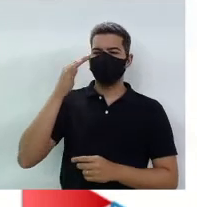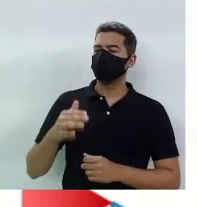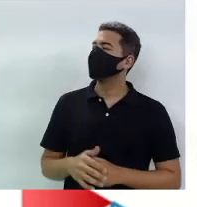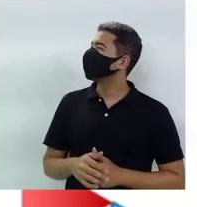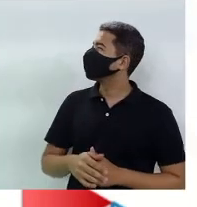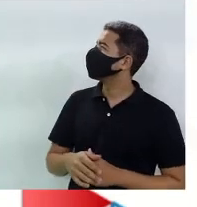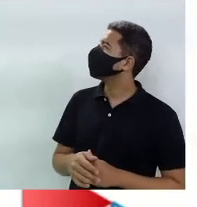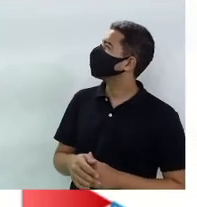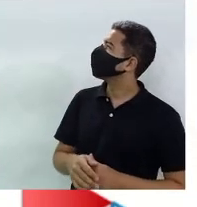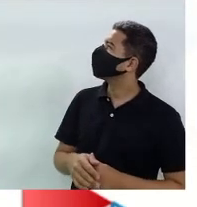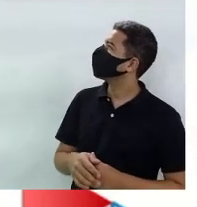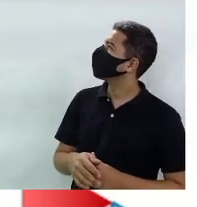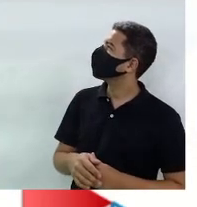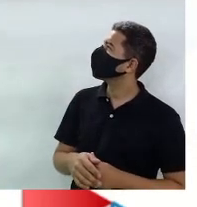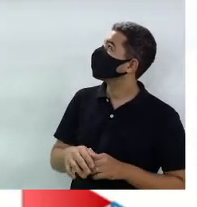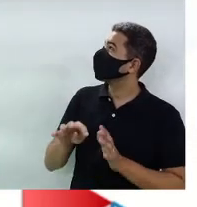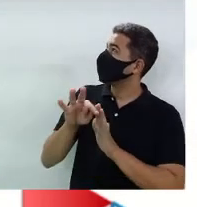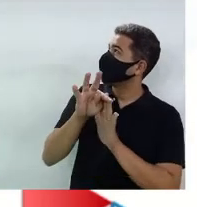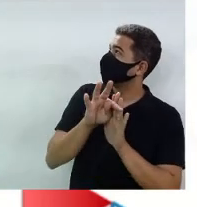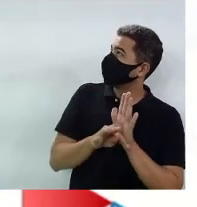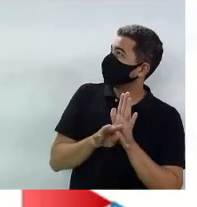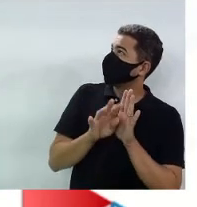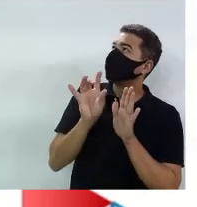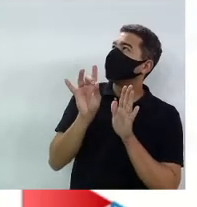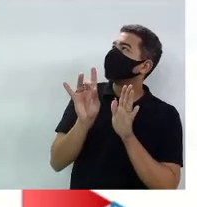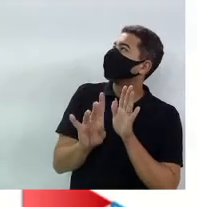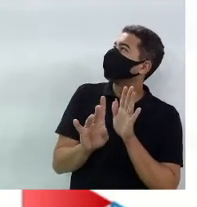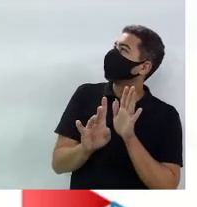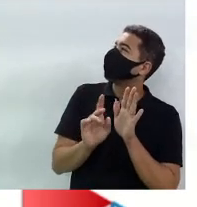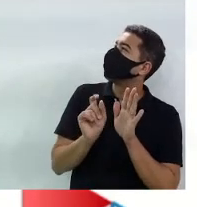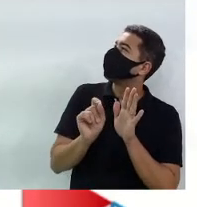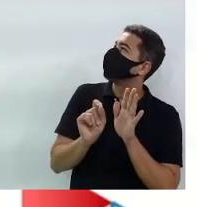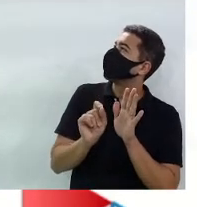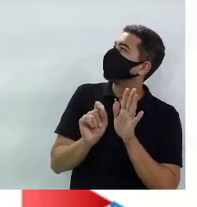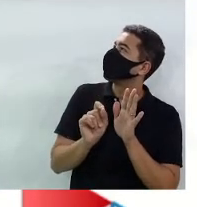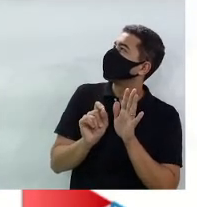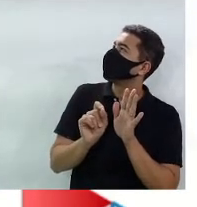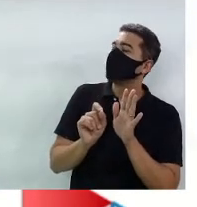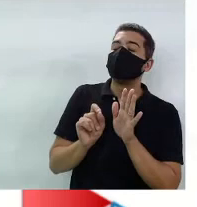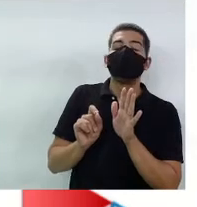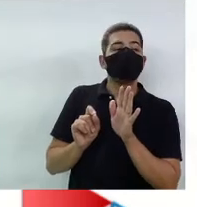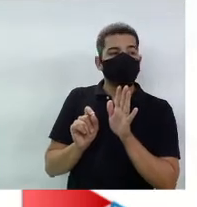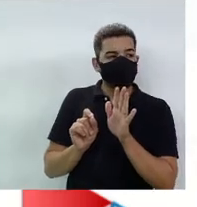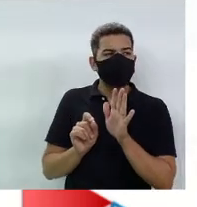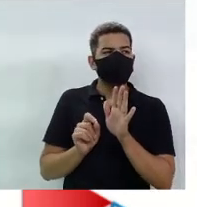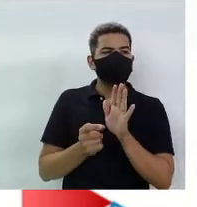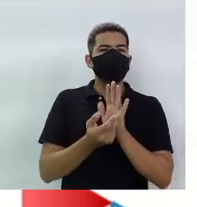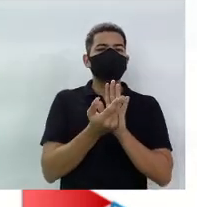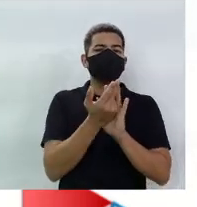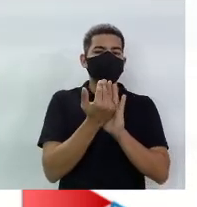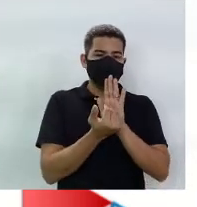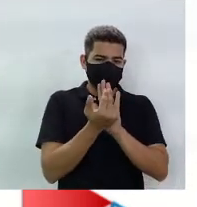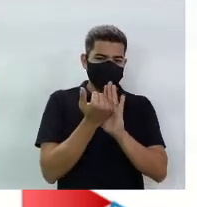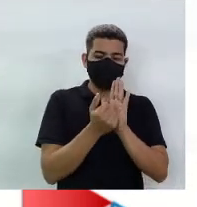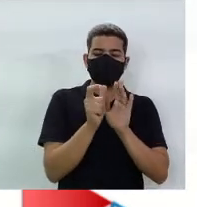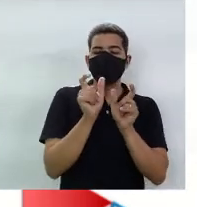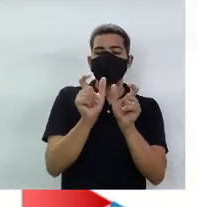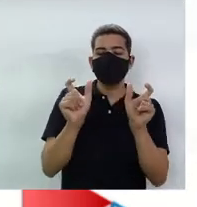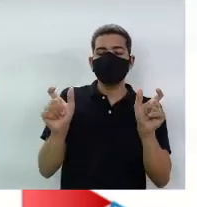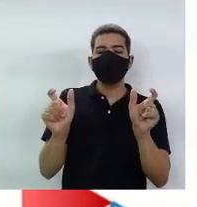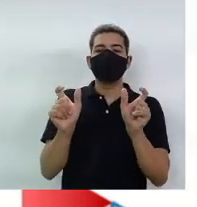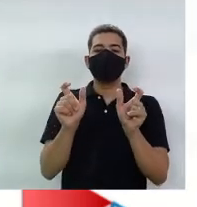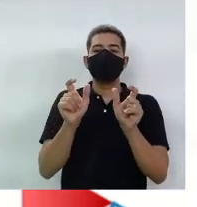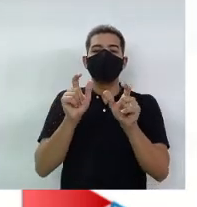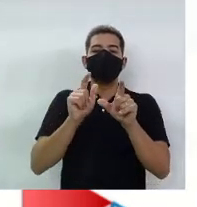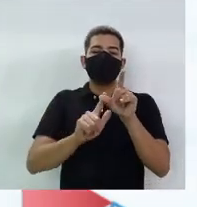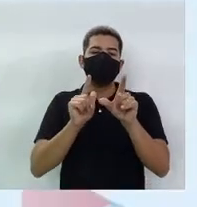vejam só que é um texto formado por quê? Por elementos que não são verbais, não